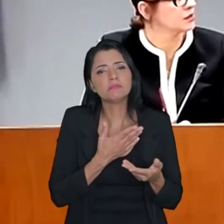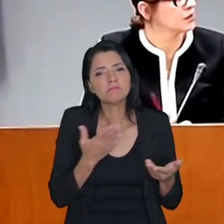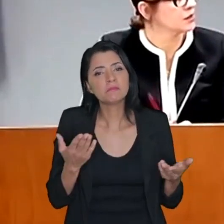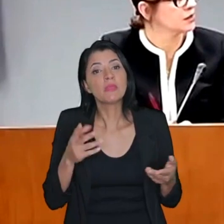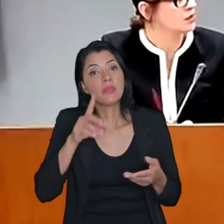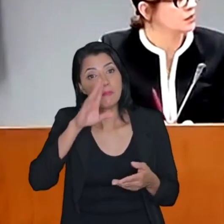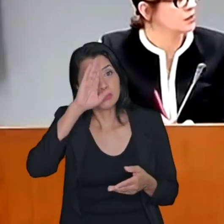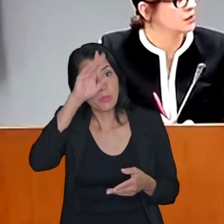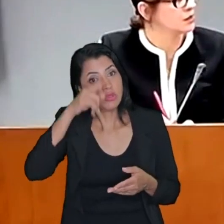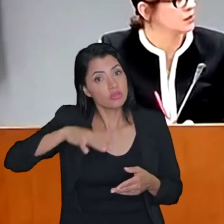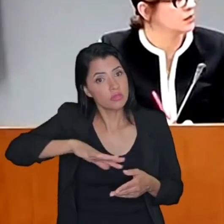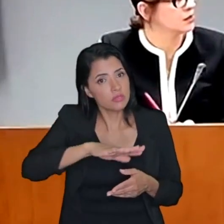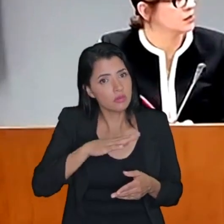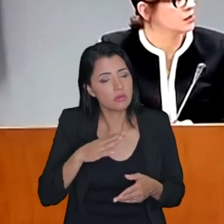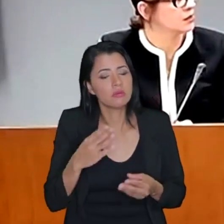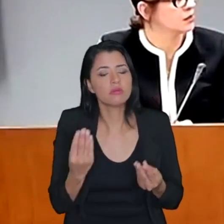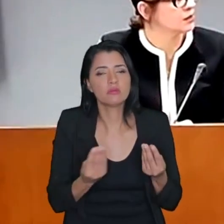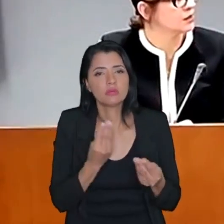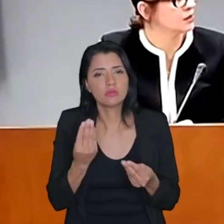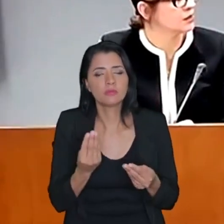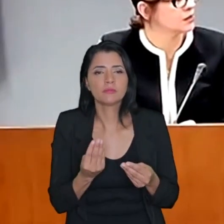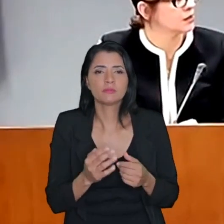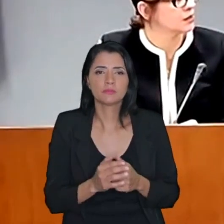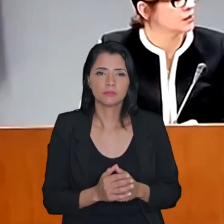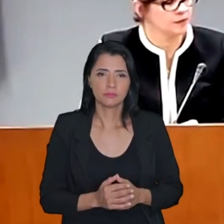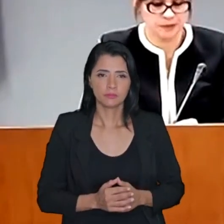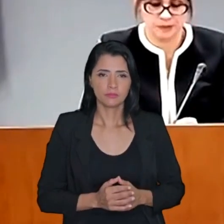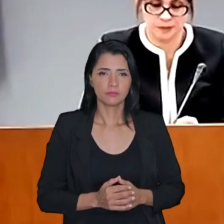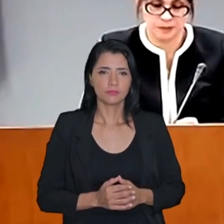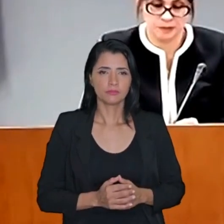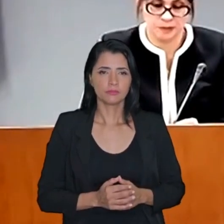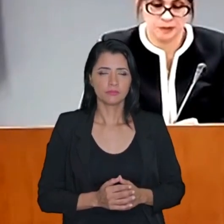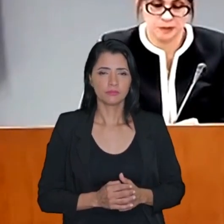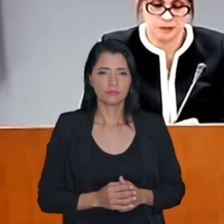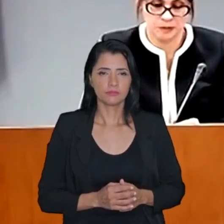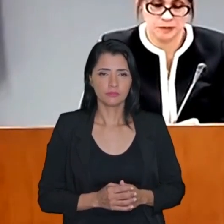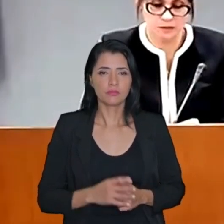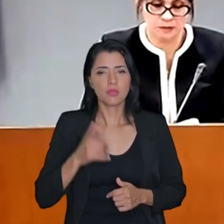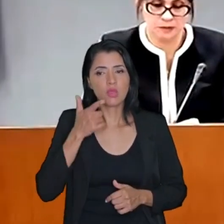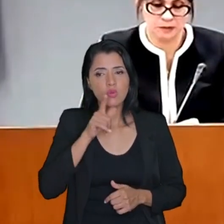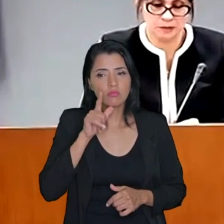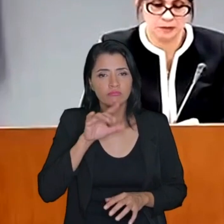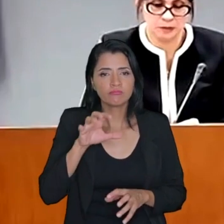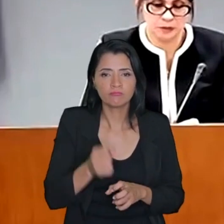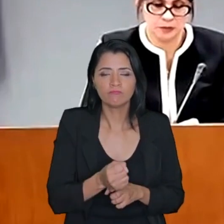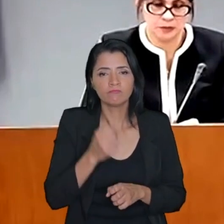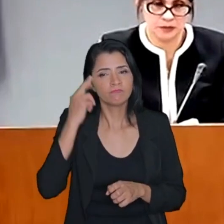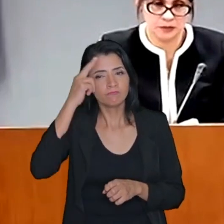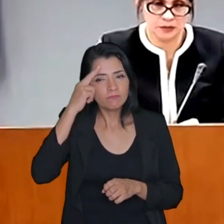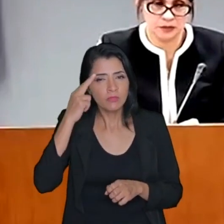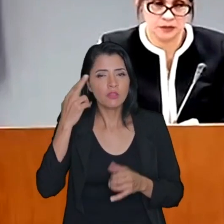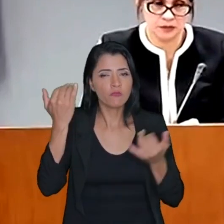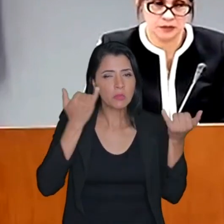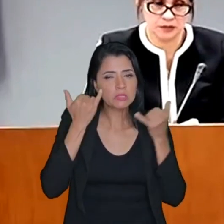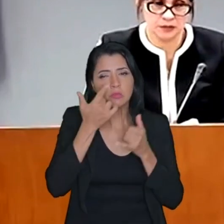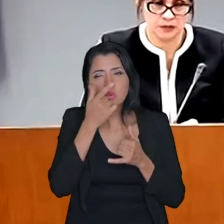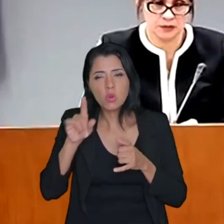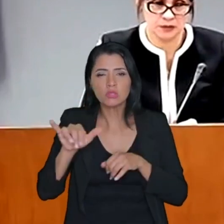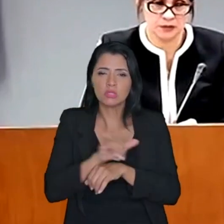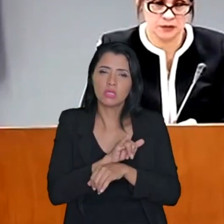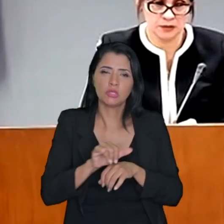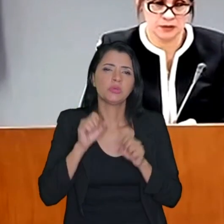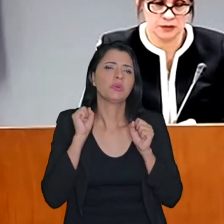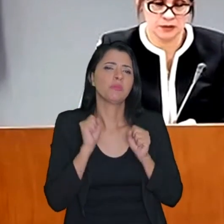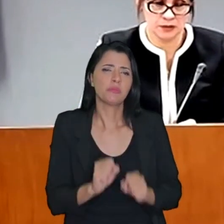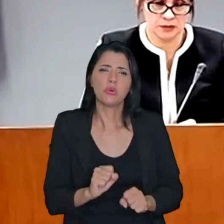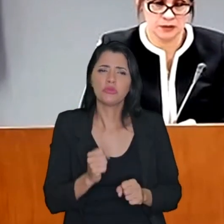e principalmente nesse campo, a obtenção hipotética dos dados por outro meio